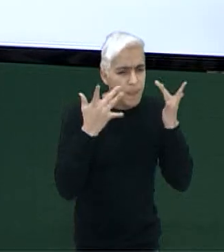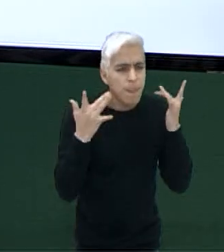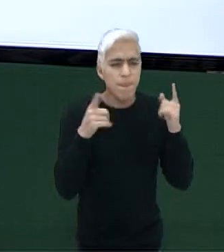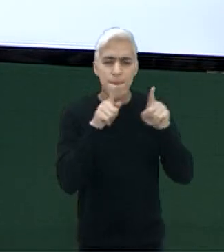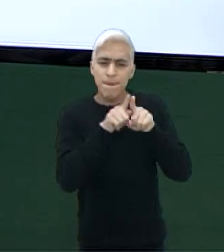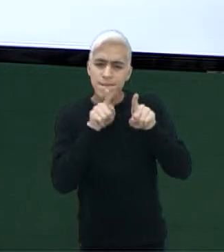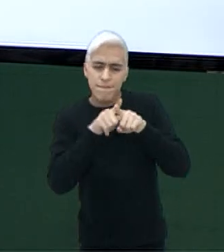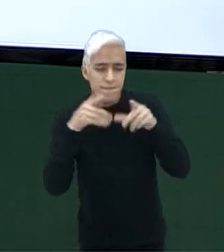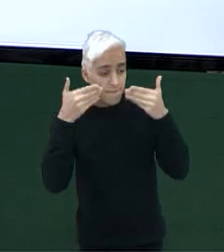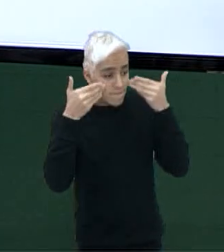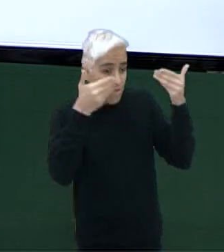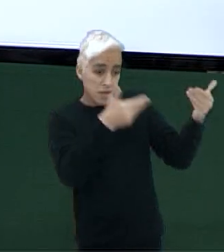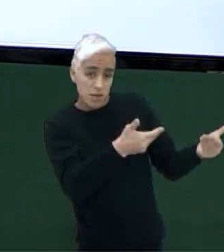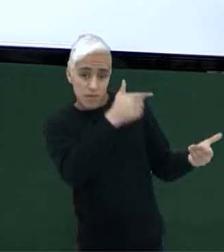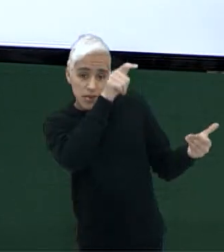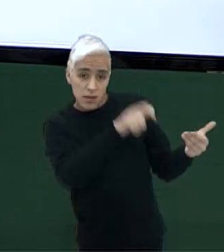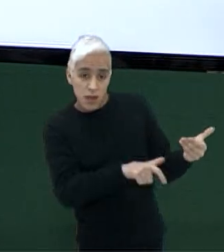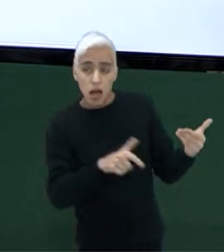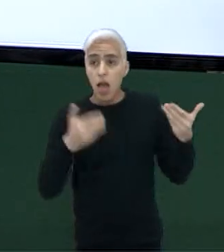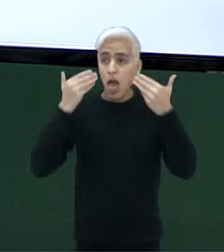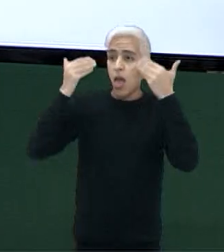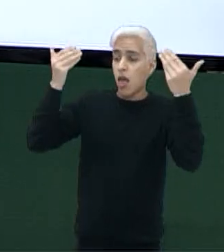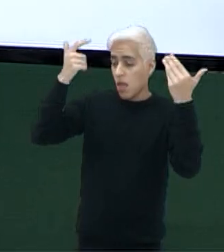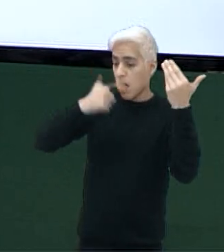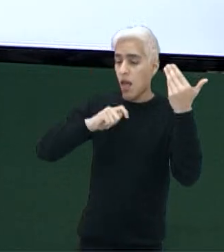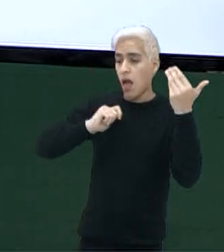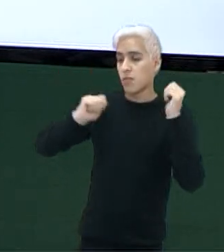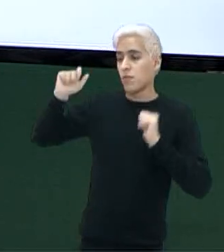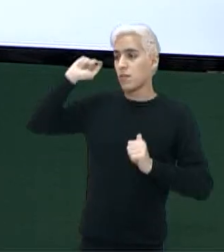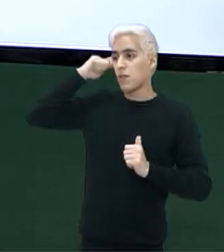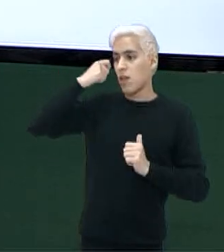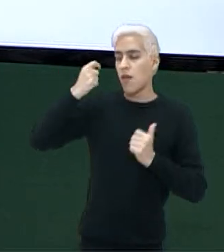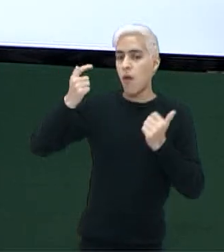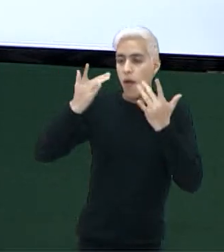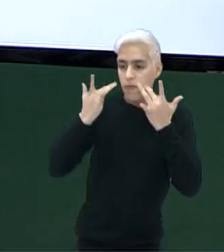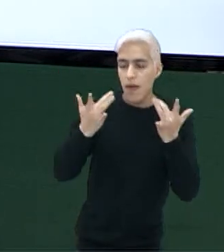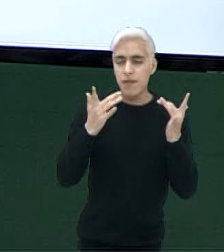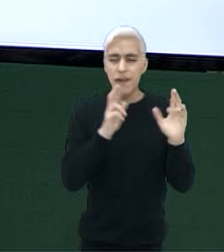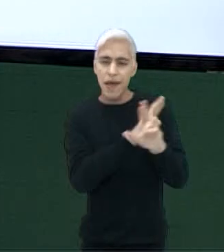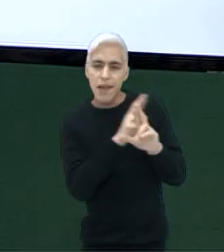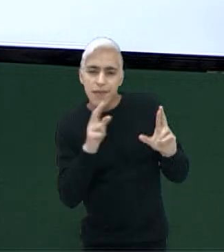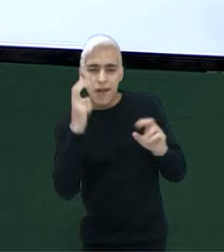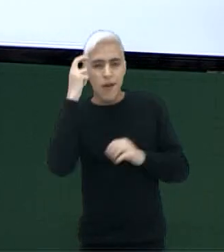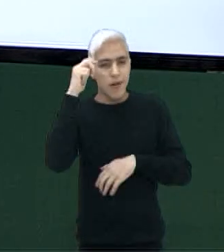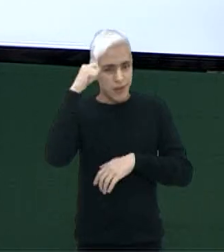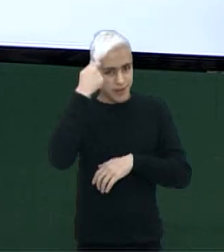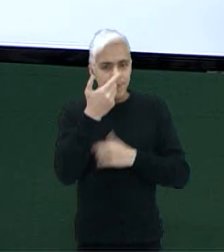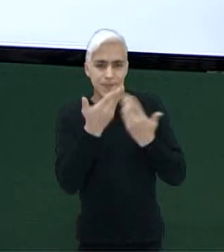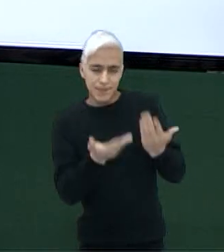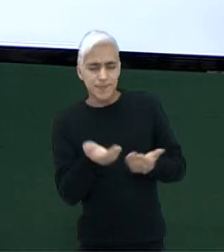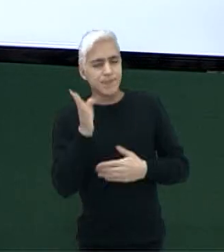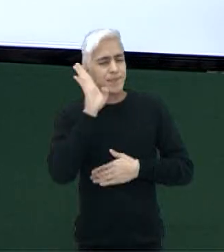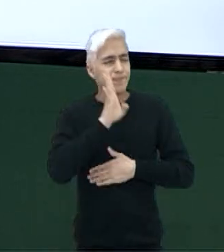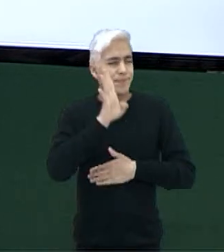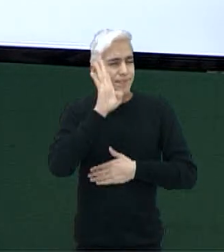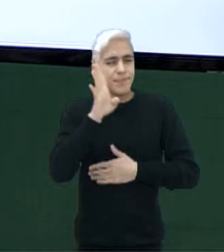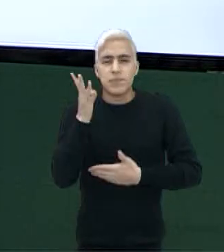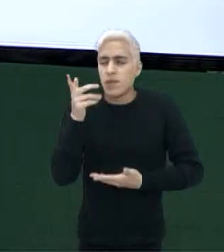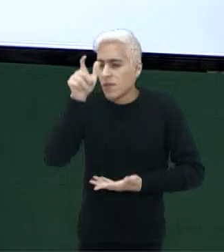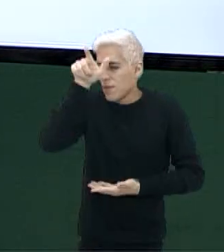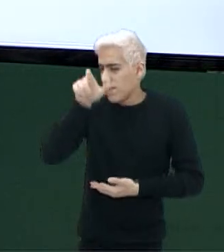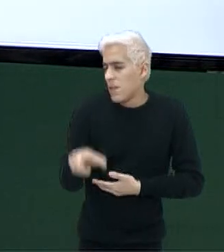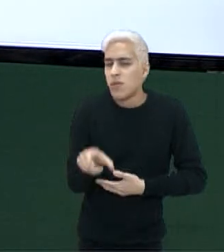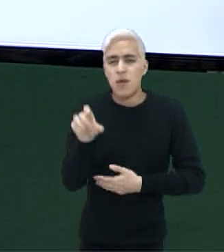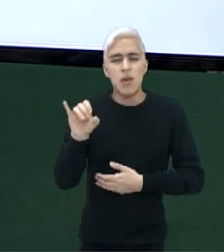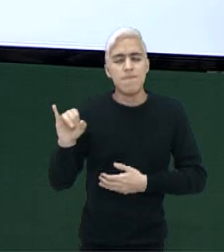essa visibilidade para o artista negro, para o teatro aí relacionado à cultura negra. Né? Olha que legal, que pessoa,